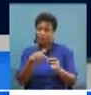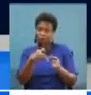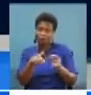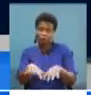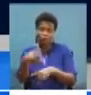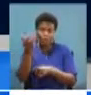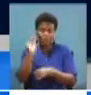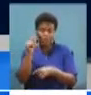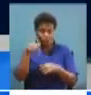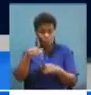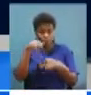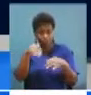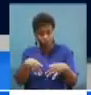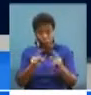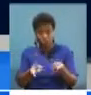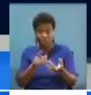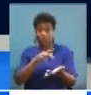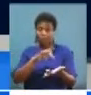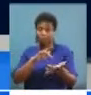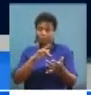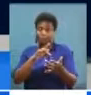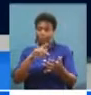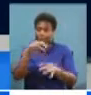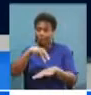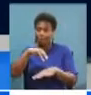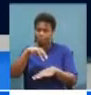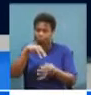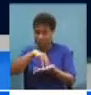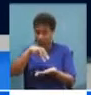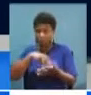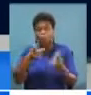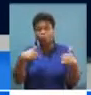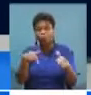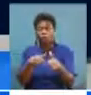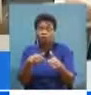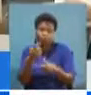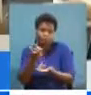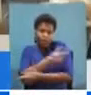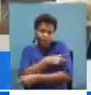da conferência, começou hoje em Mindelo a reunião dos pontos focais da cooperação.